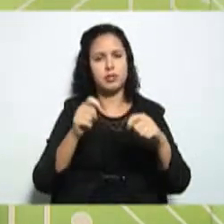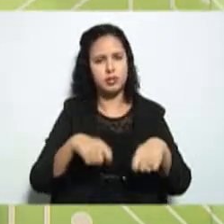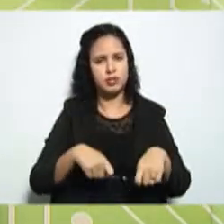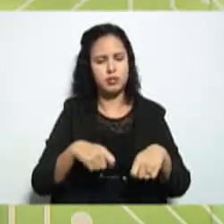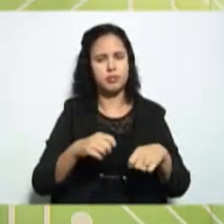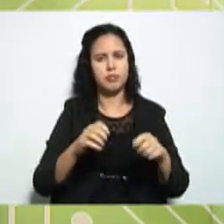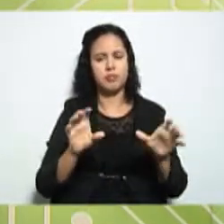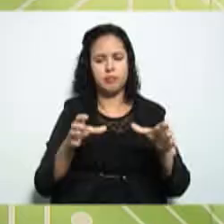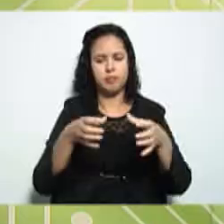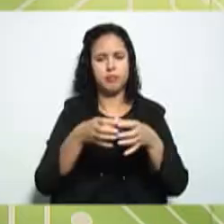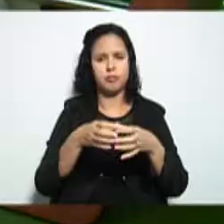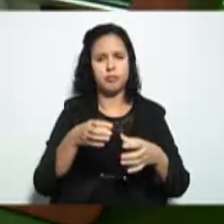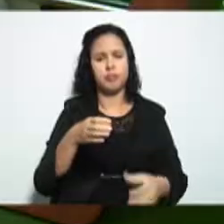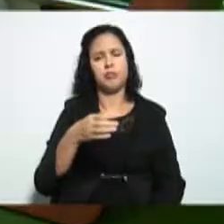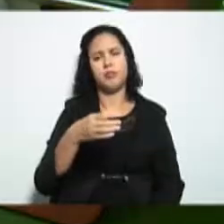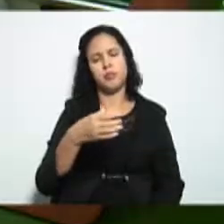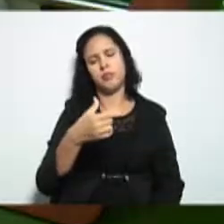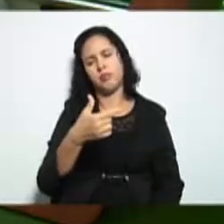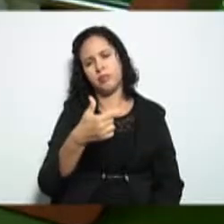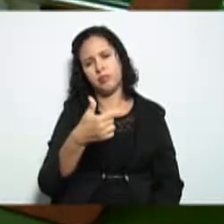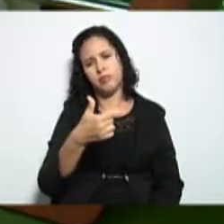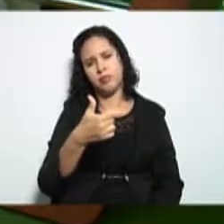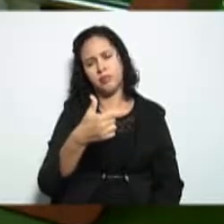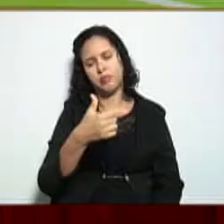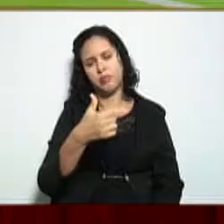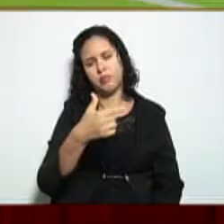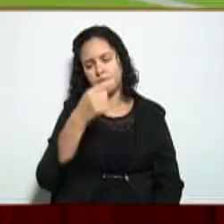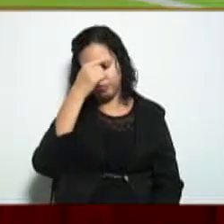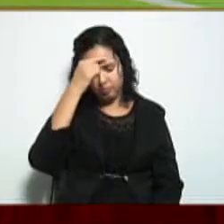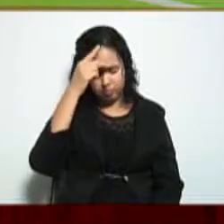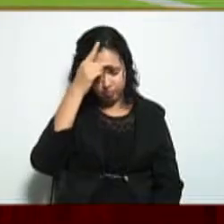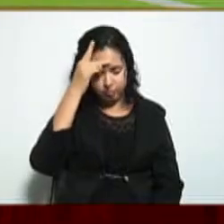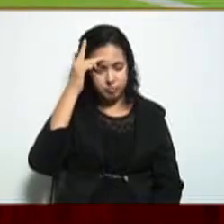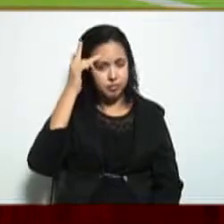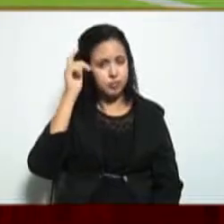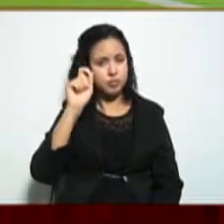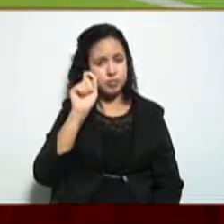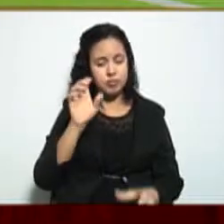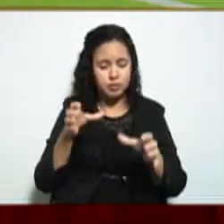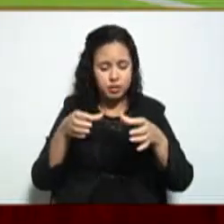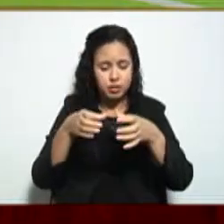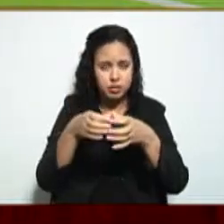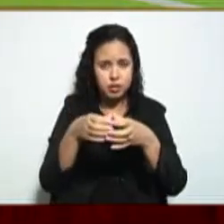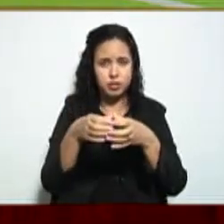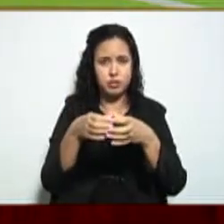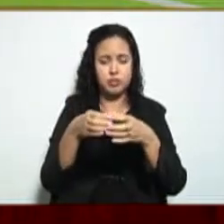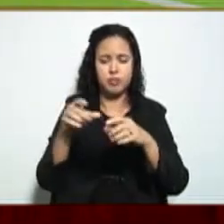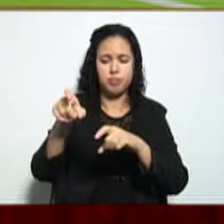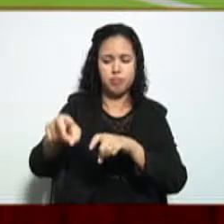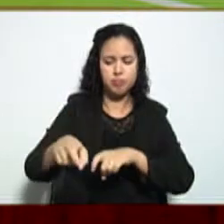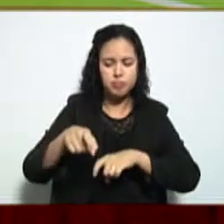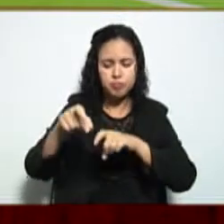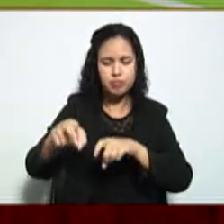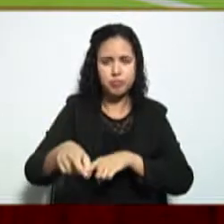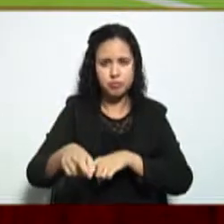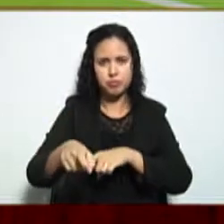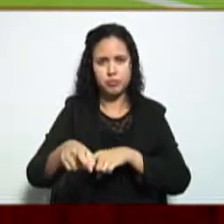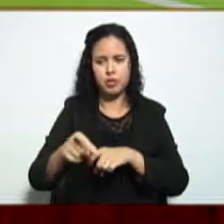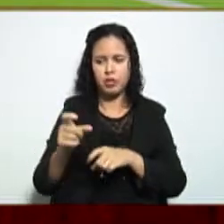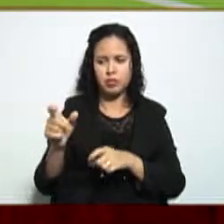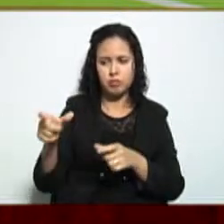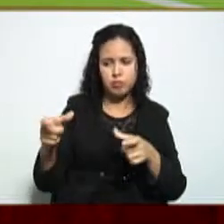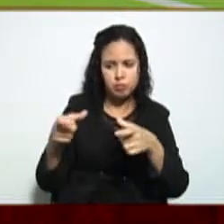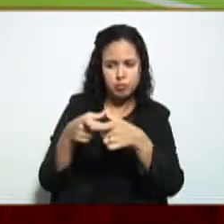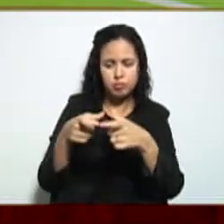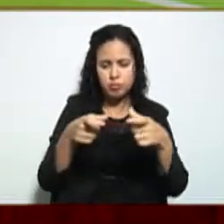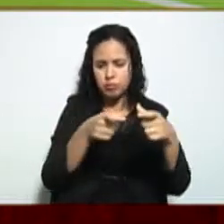questão. É isso. É interessante reparar que quando muitos pequenos se juntam, se formam um grande. Né?